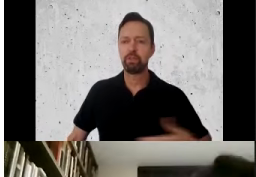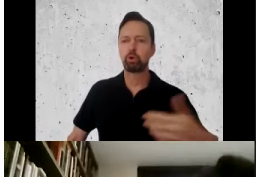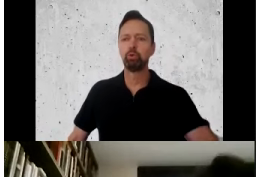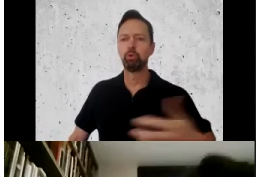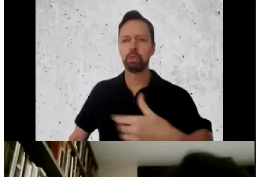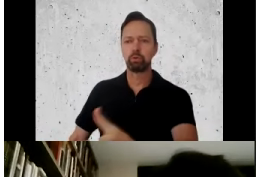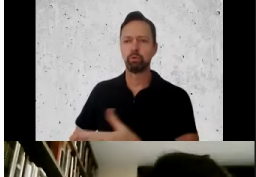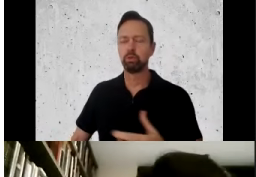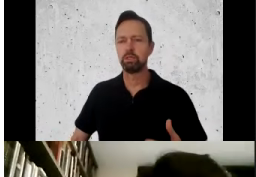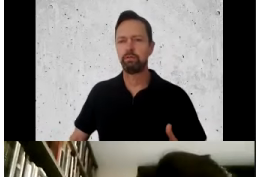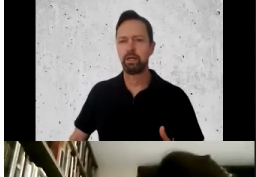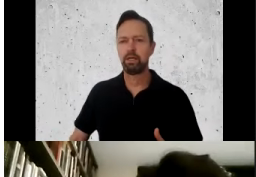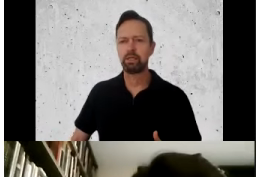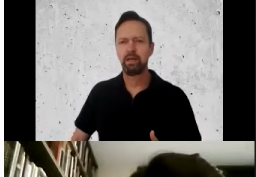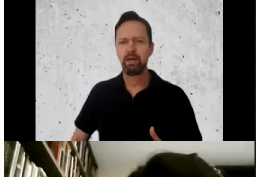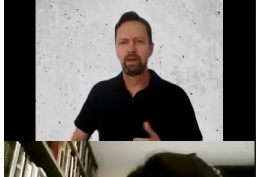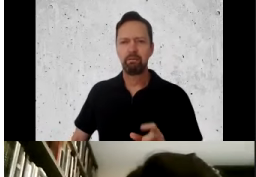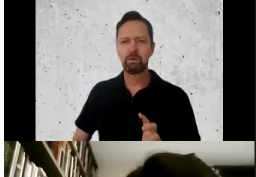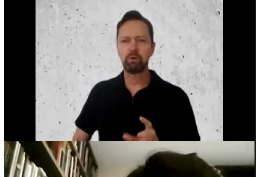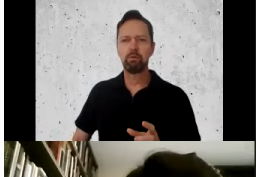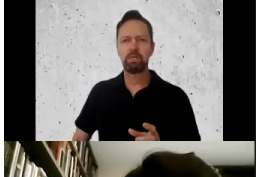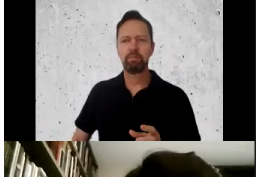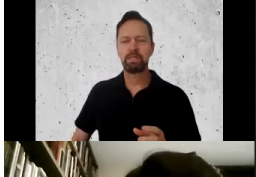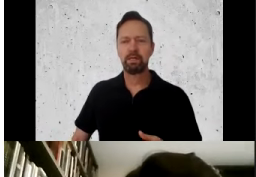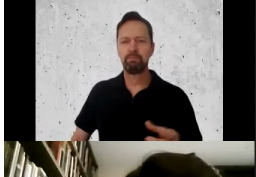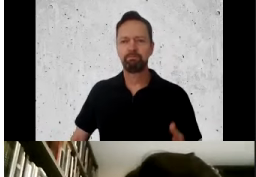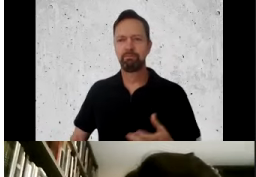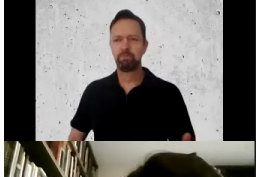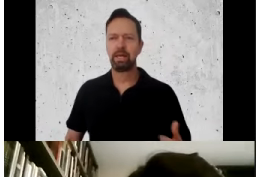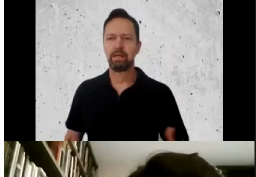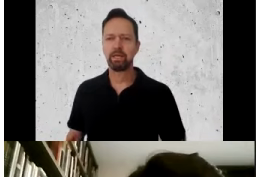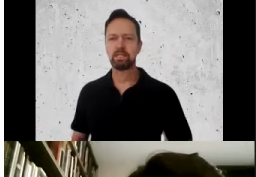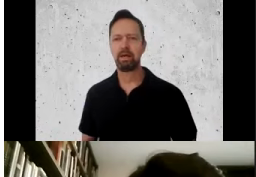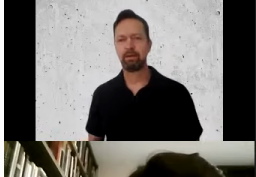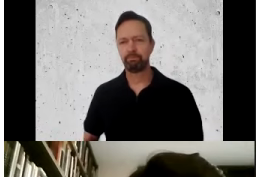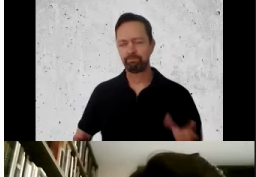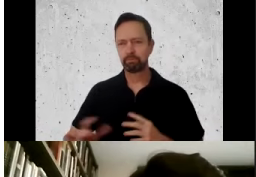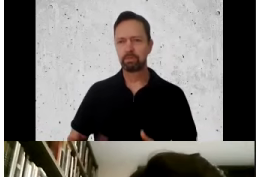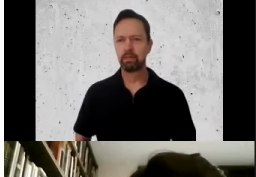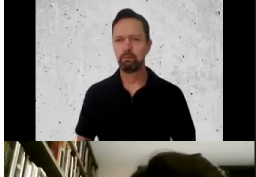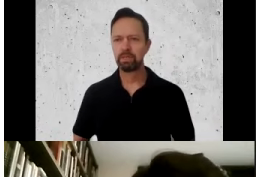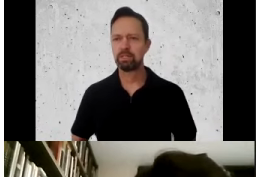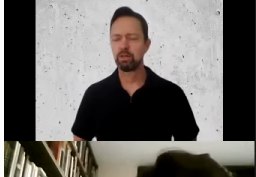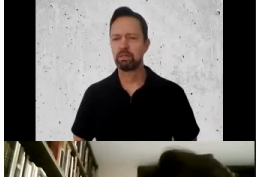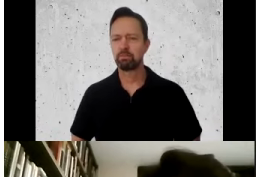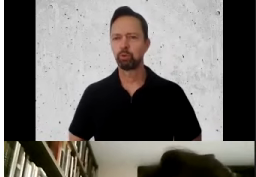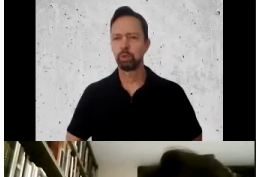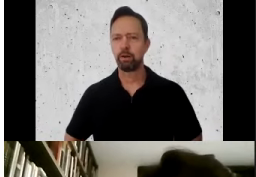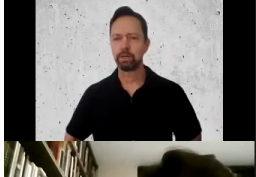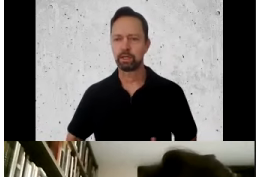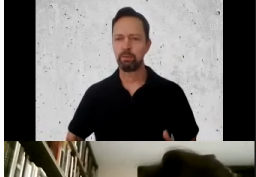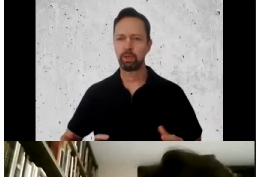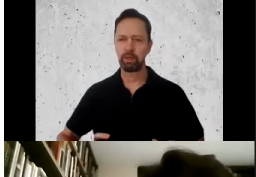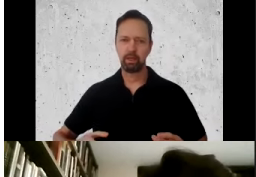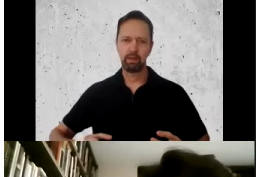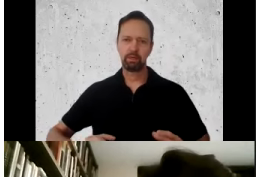de onde? Vem de culturas diferentes. Mas o economista pensaria, mas não pode ser só cultural